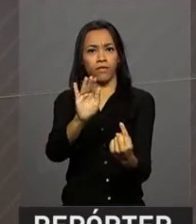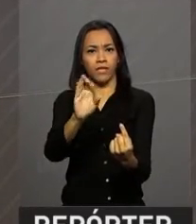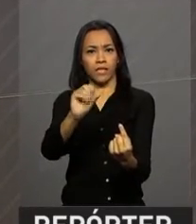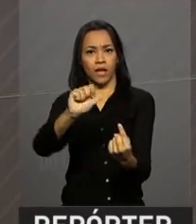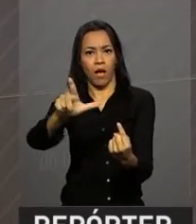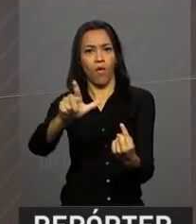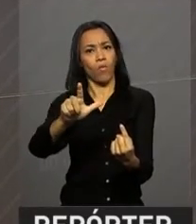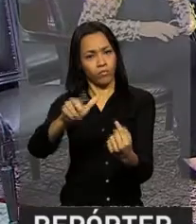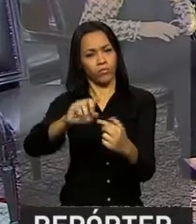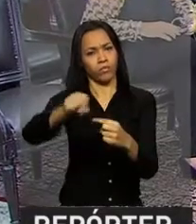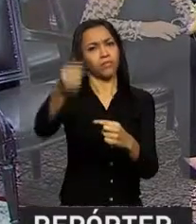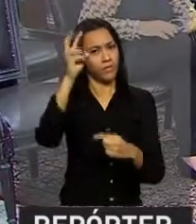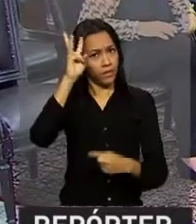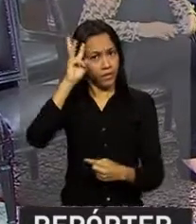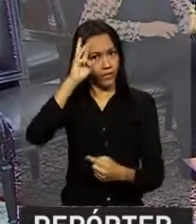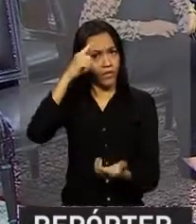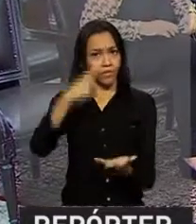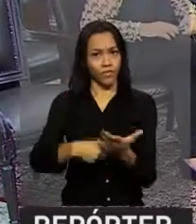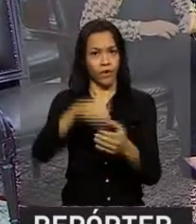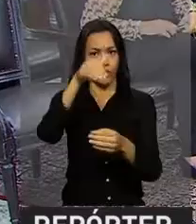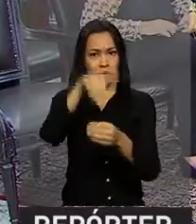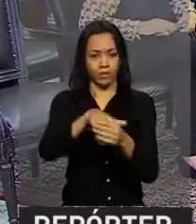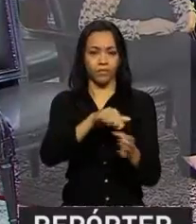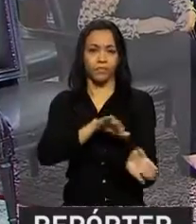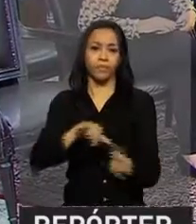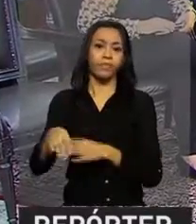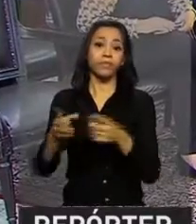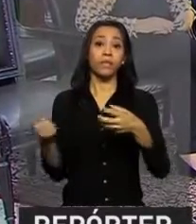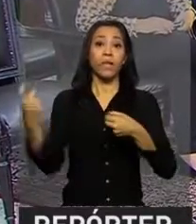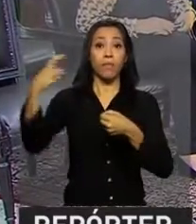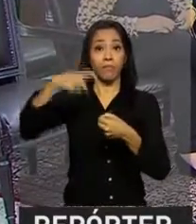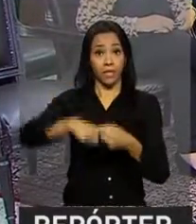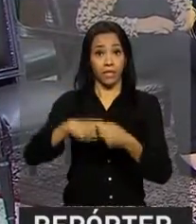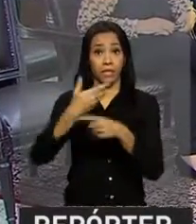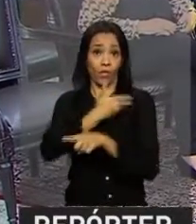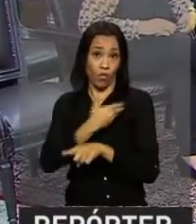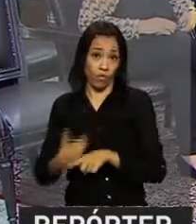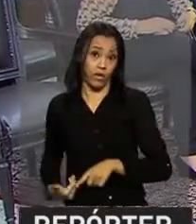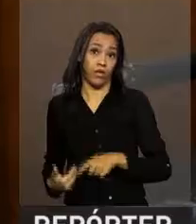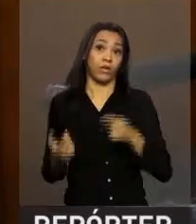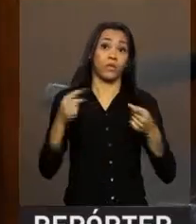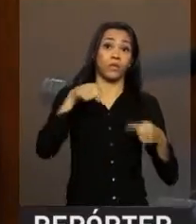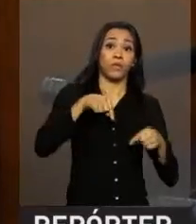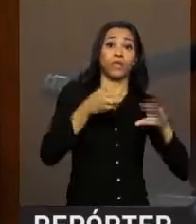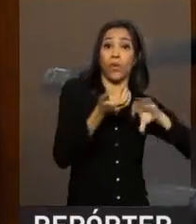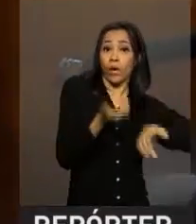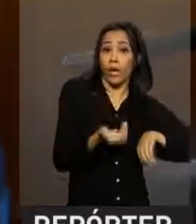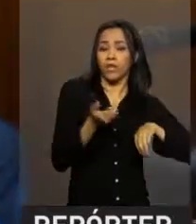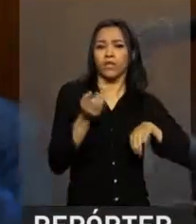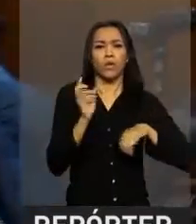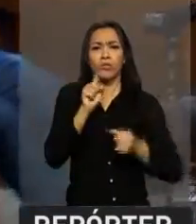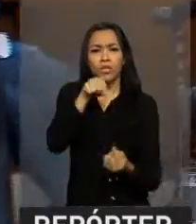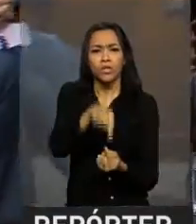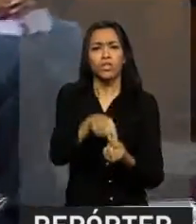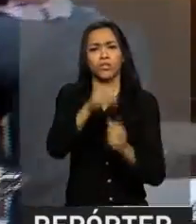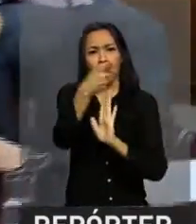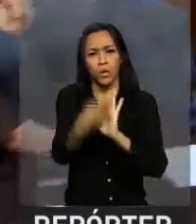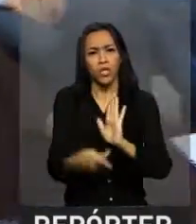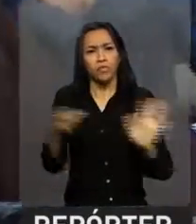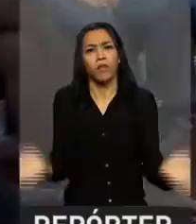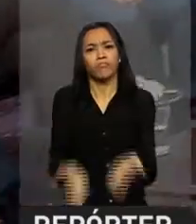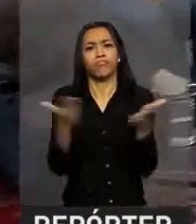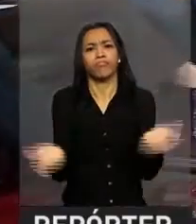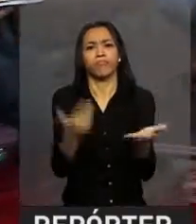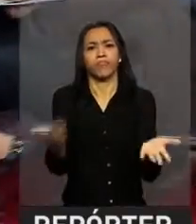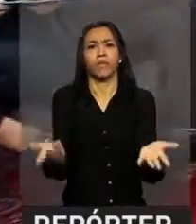terça-feira. A parceria entre o governo e o Congresso para a discussão de projetos que estimulam a economia foi um dos temas